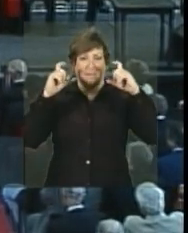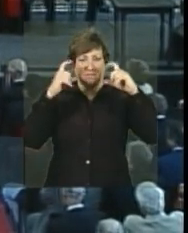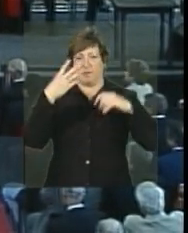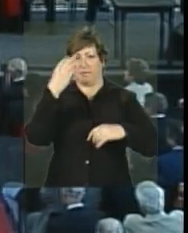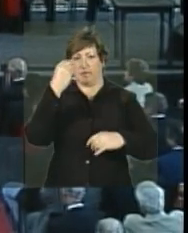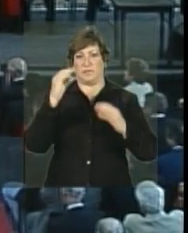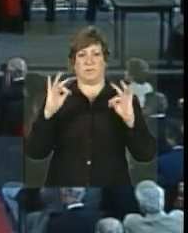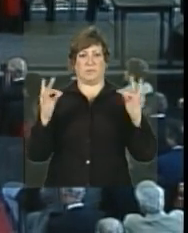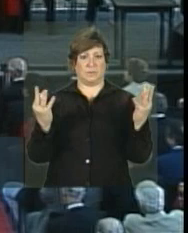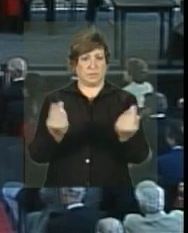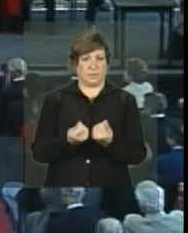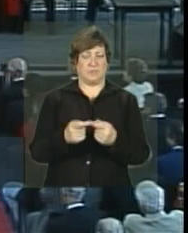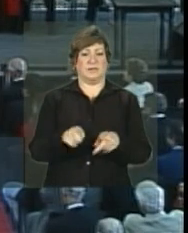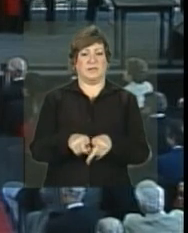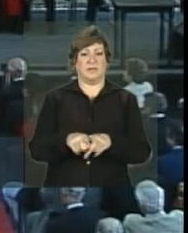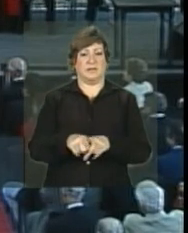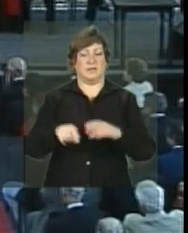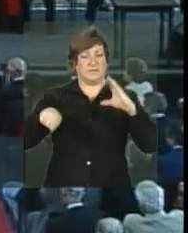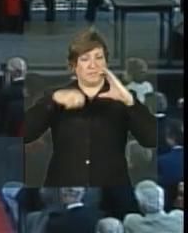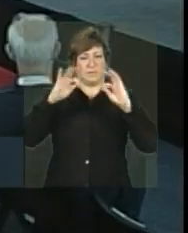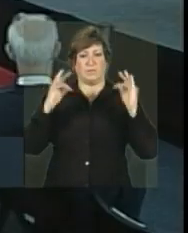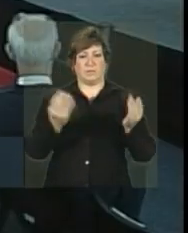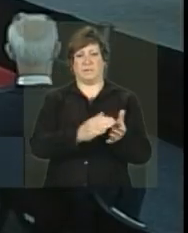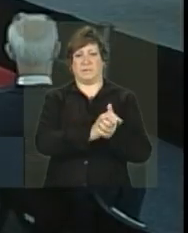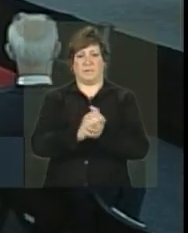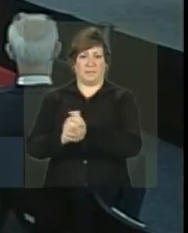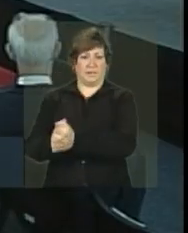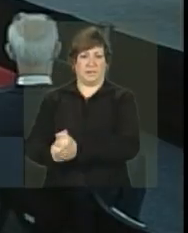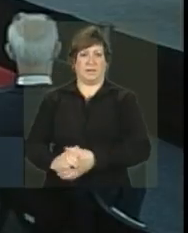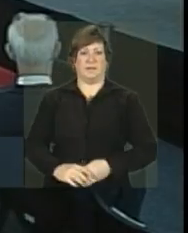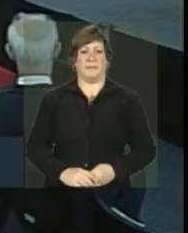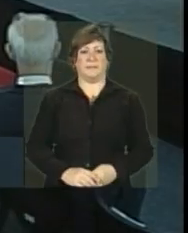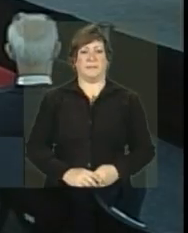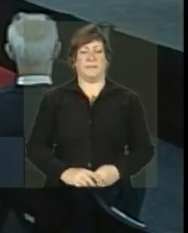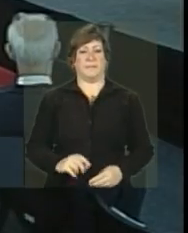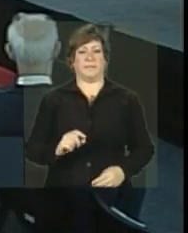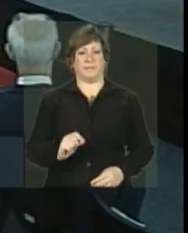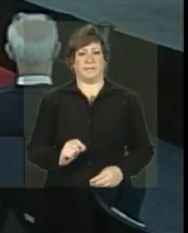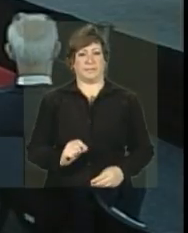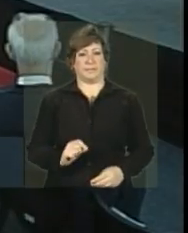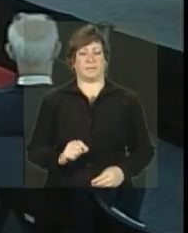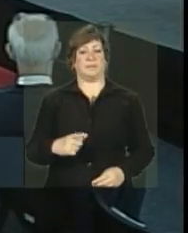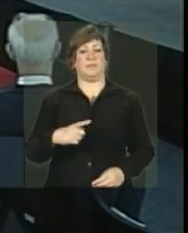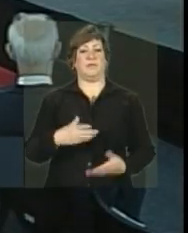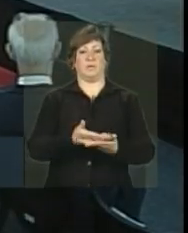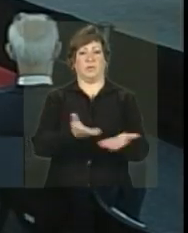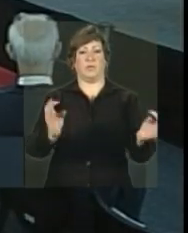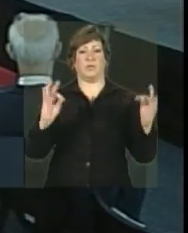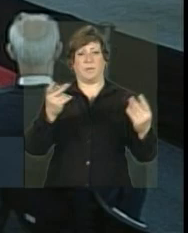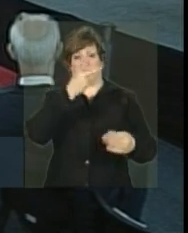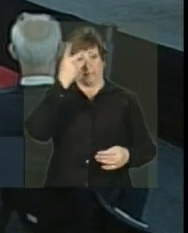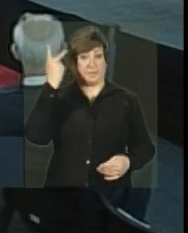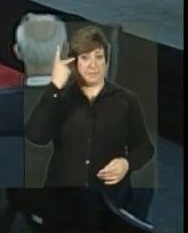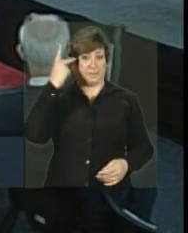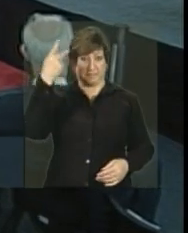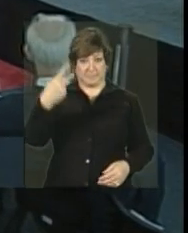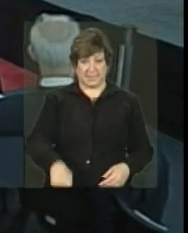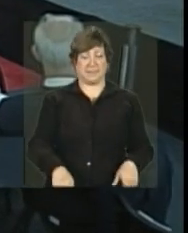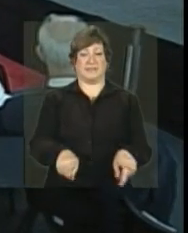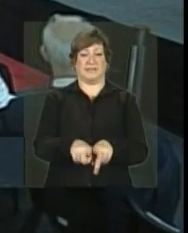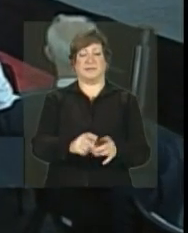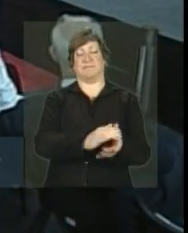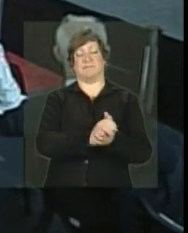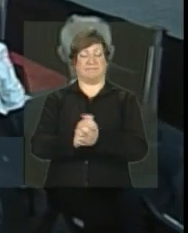fotógrafos e cinegrafistas, a todos os paulistanos e aos paulistas